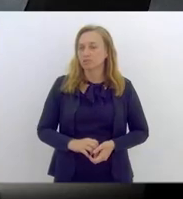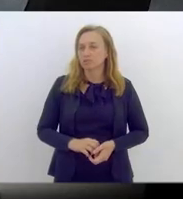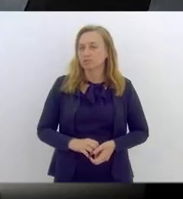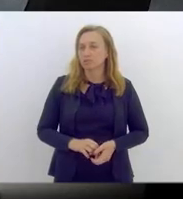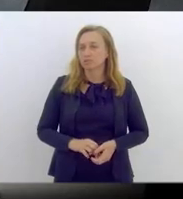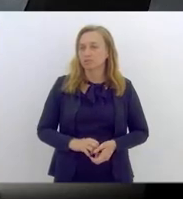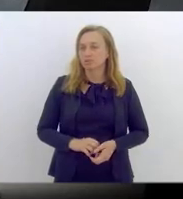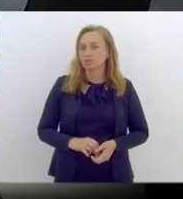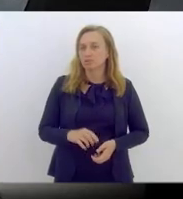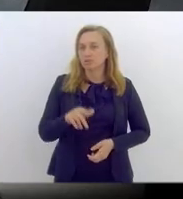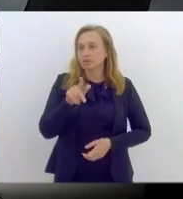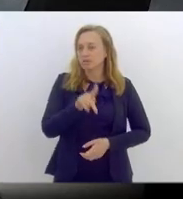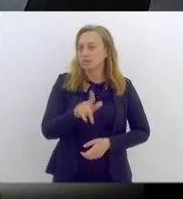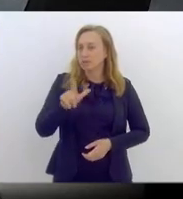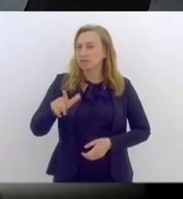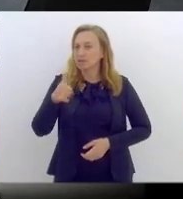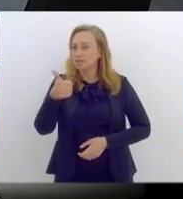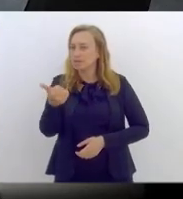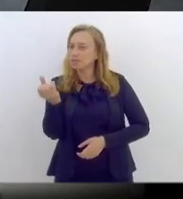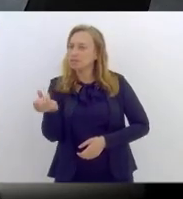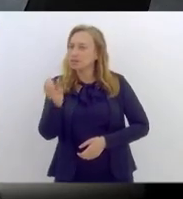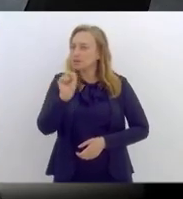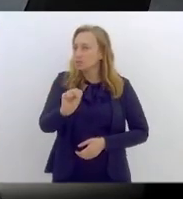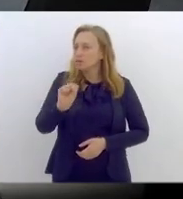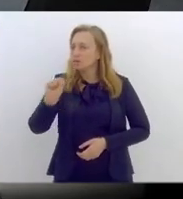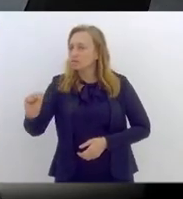PL 1688